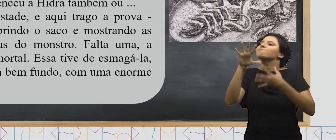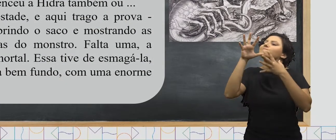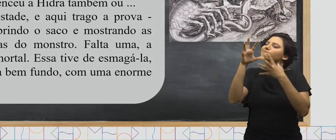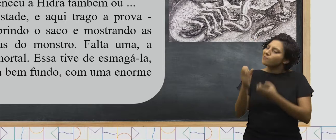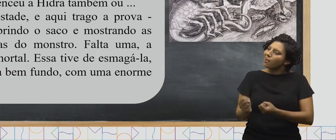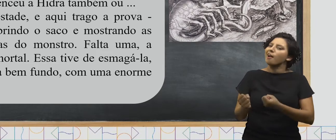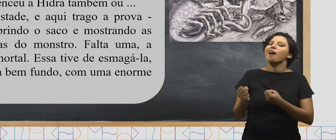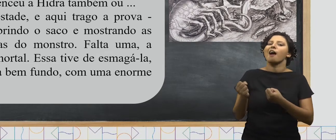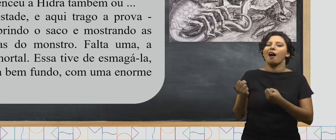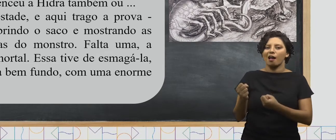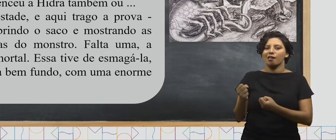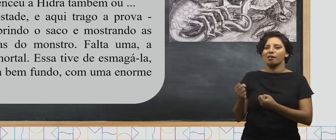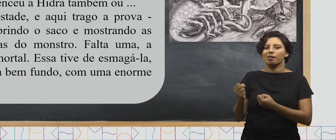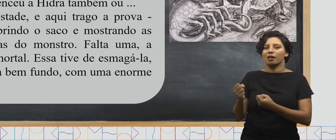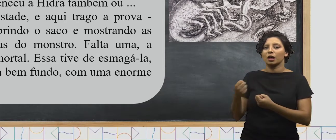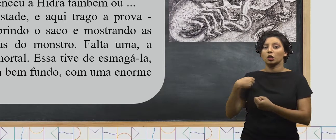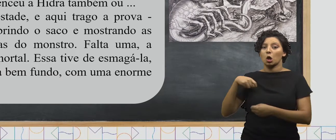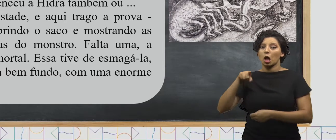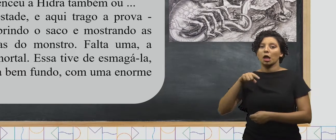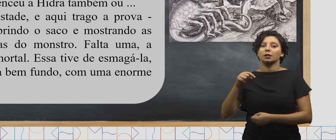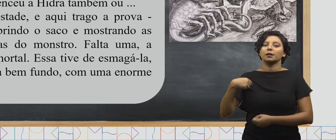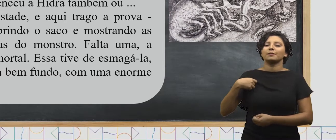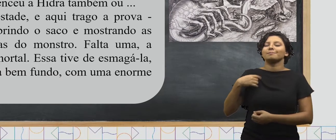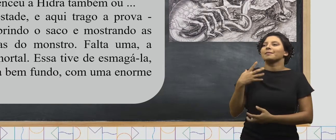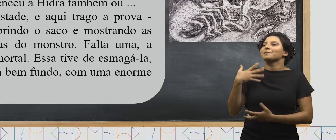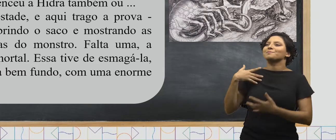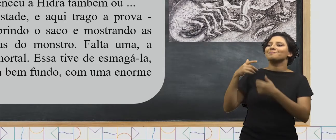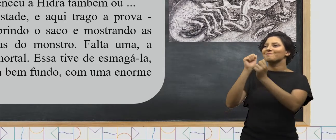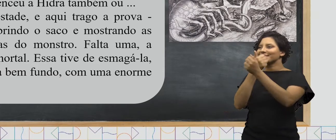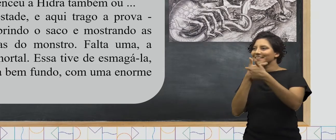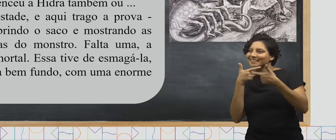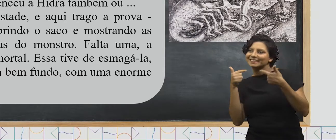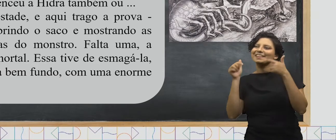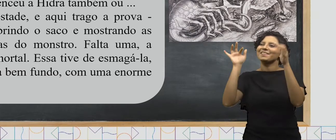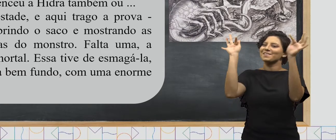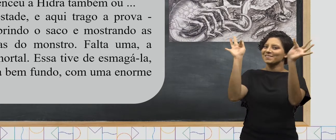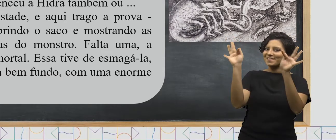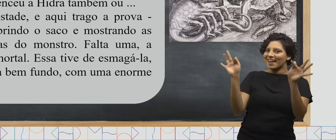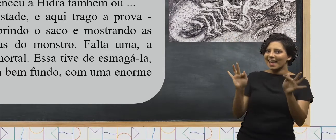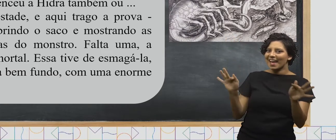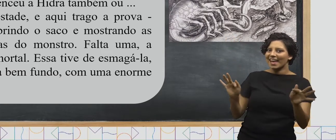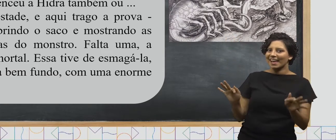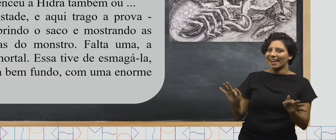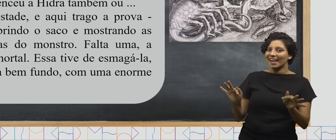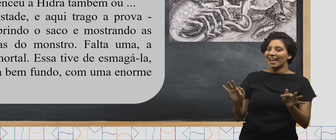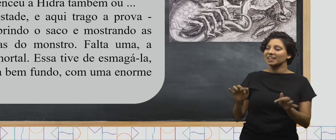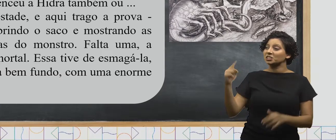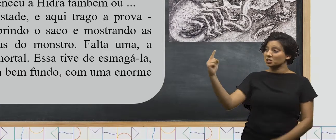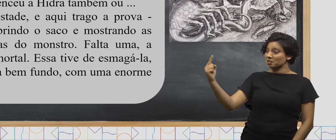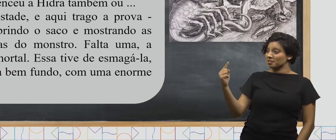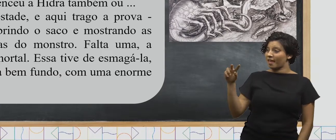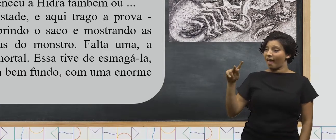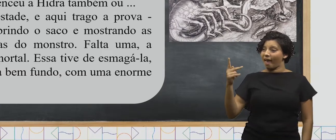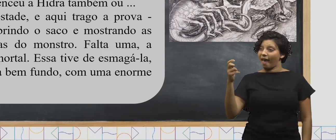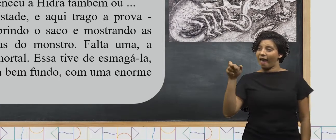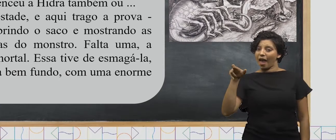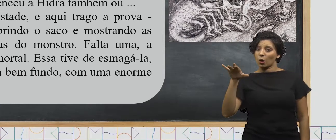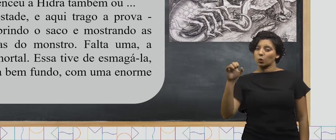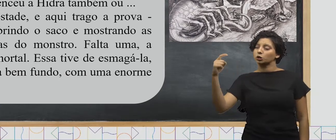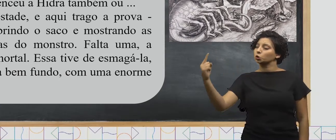imediatamente a insidiosa ideia, de modo que estava todo amável e risonho quando